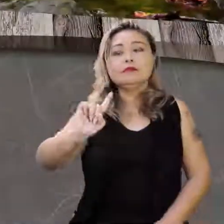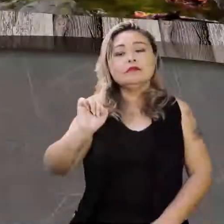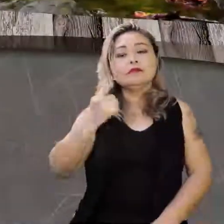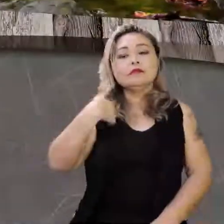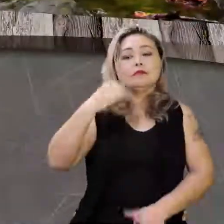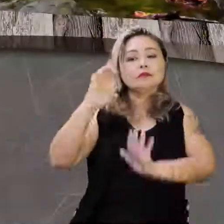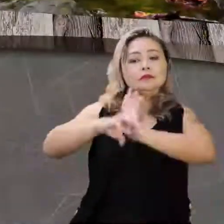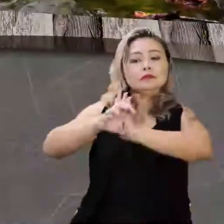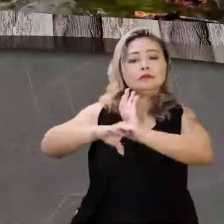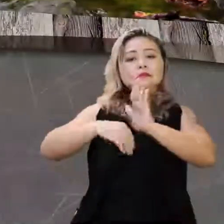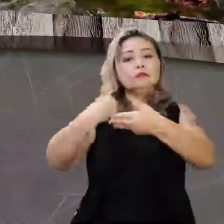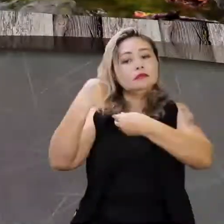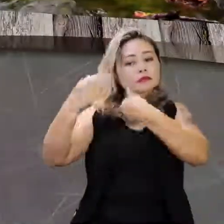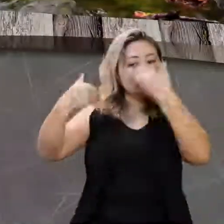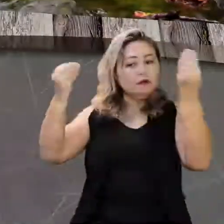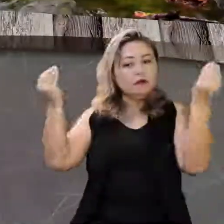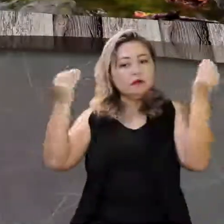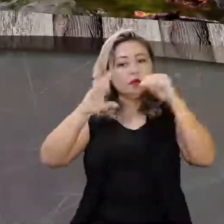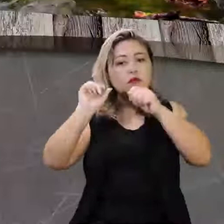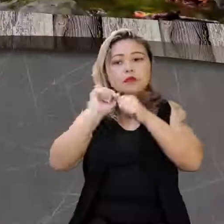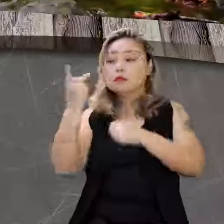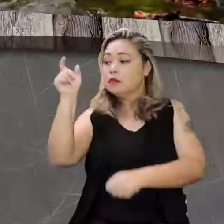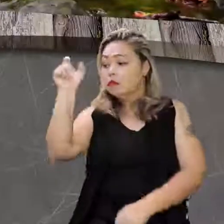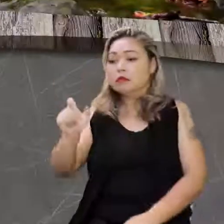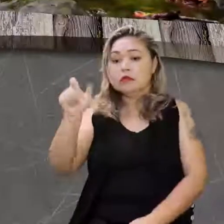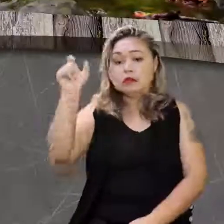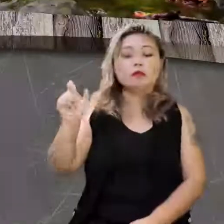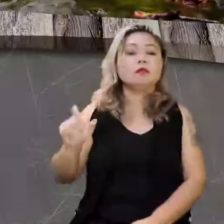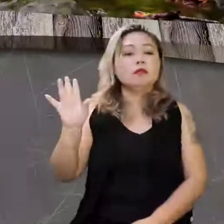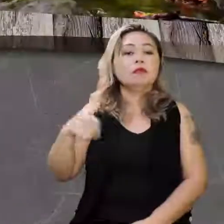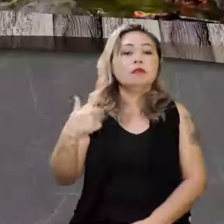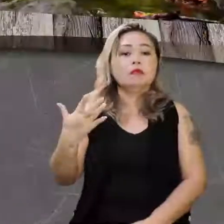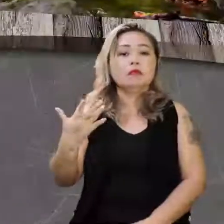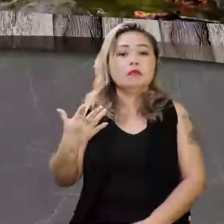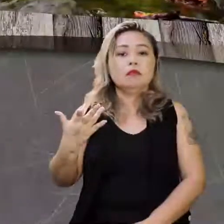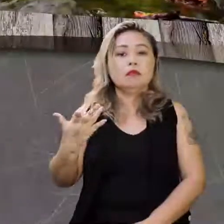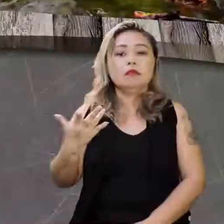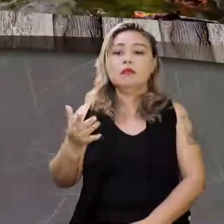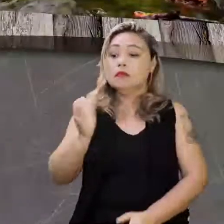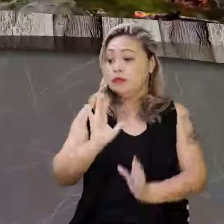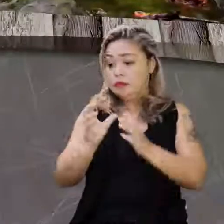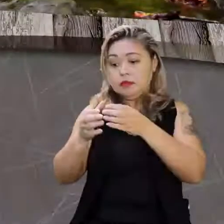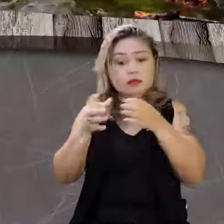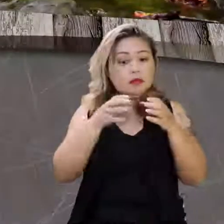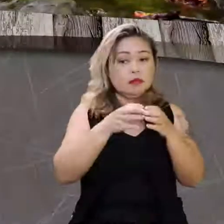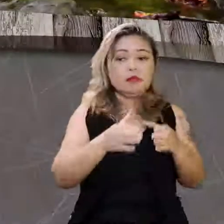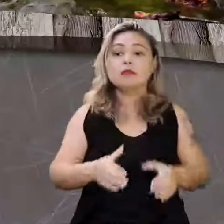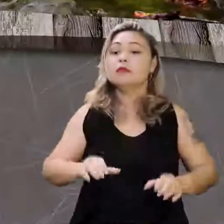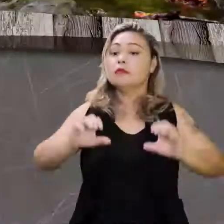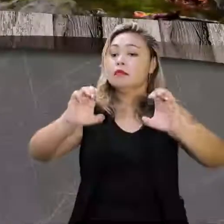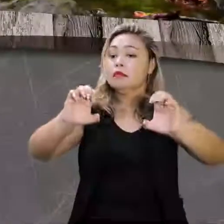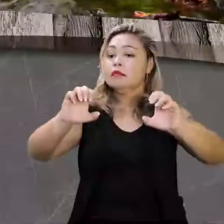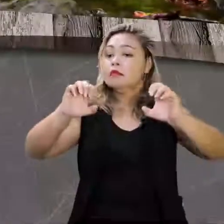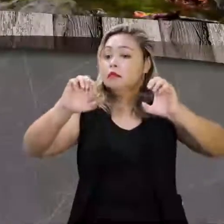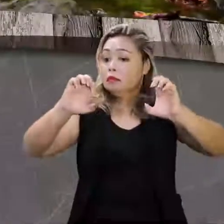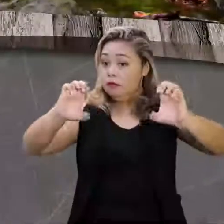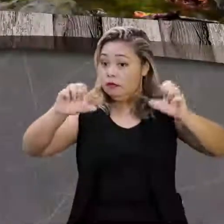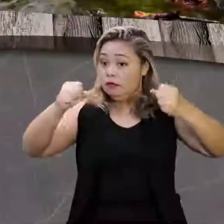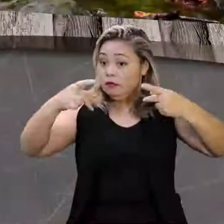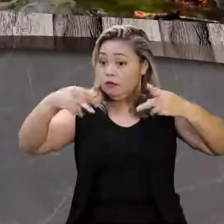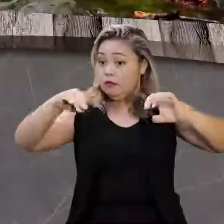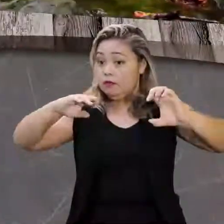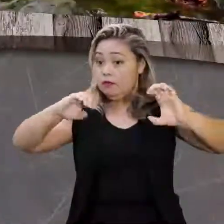nesse conceito construído aí por essas duas formas, né, de espécie, tá bom? Vamos